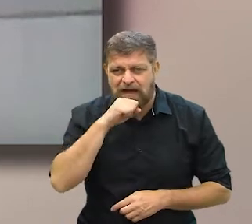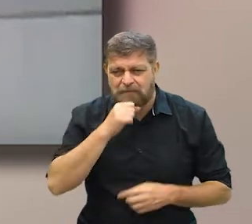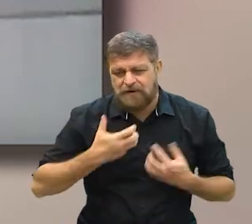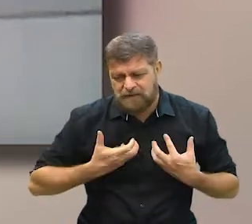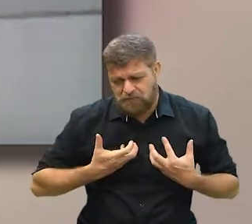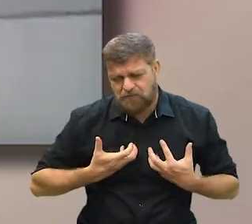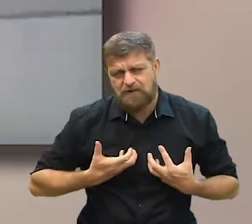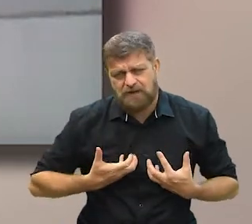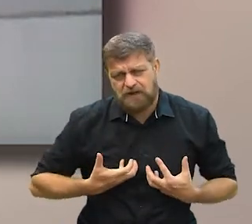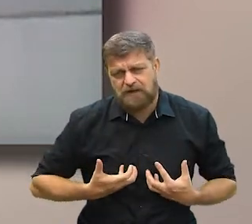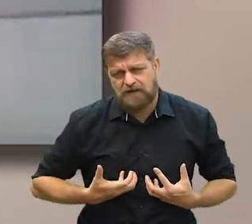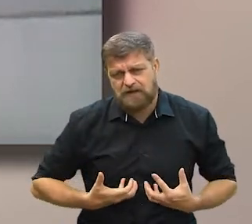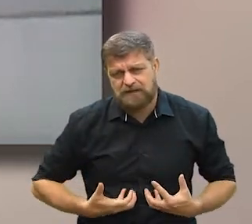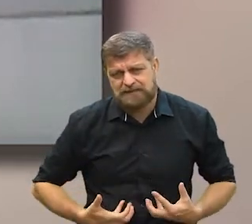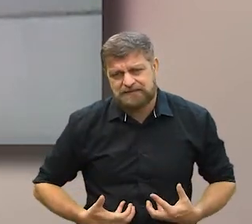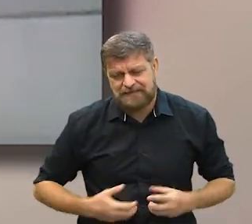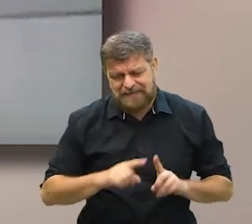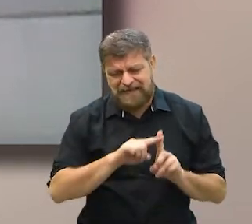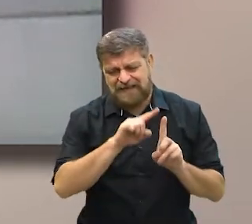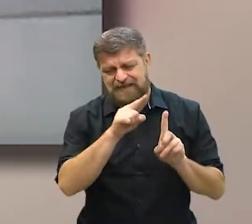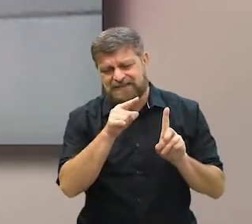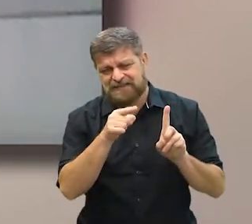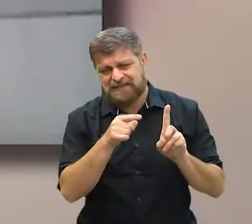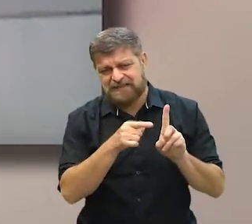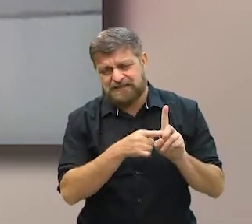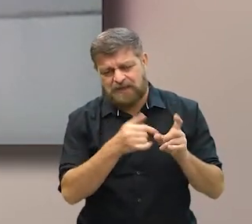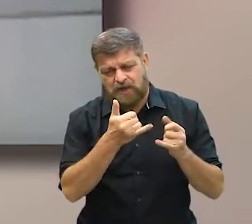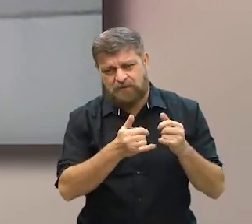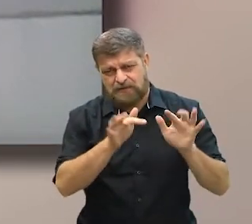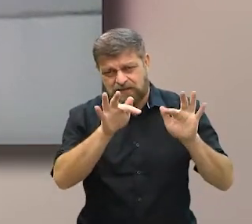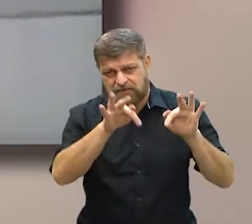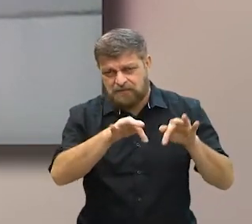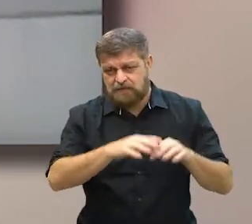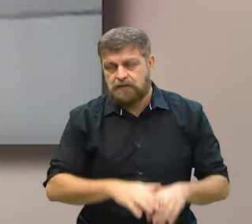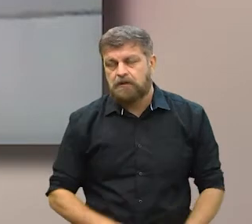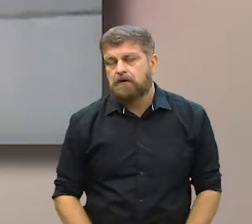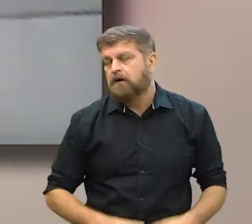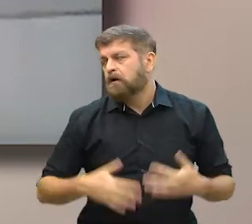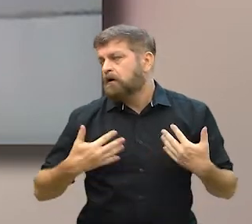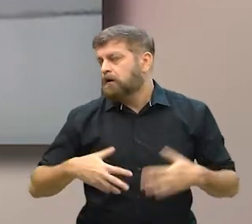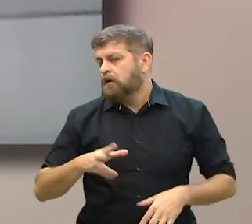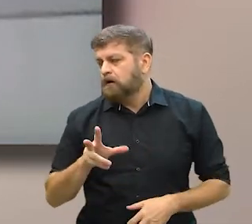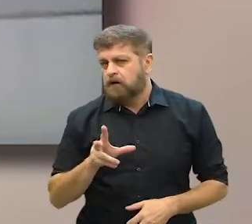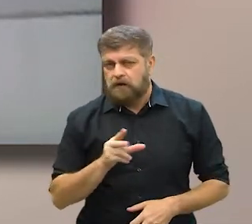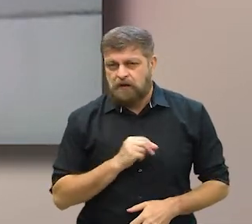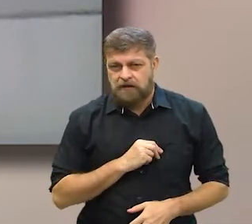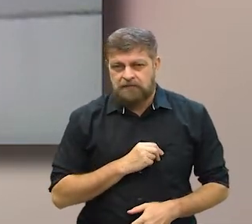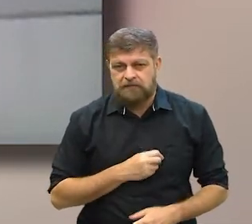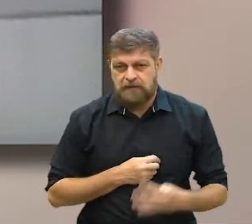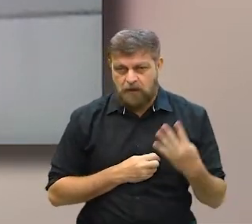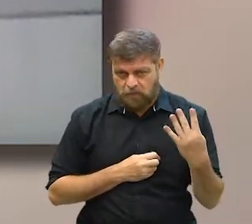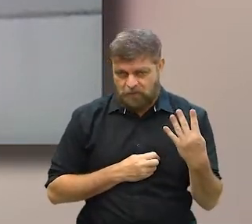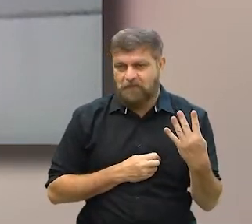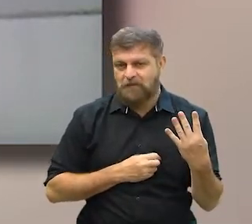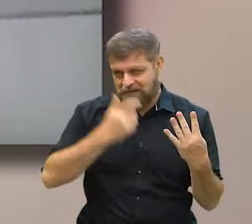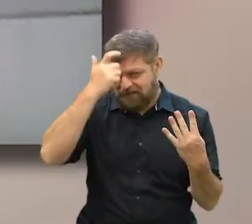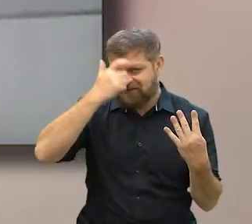Uma disposição para ajudar muito importante, porque a mãe está muito cansada, né, gente? No último mês de